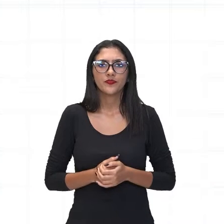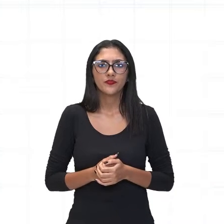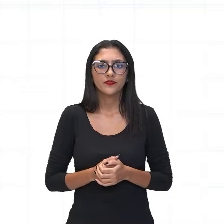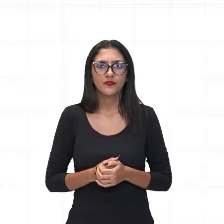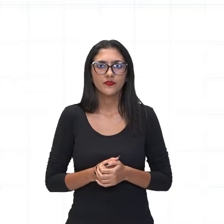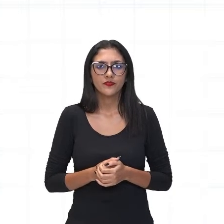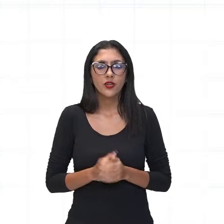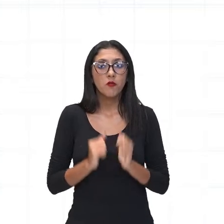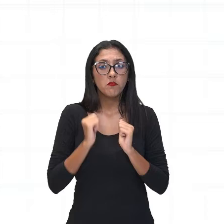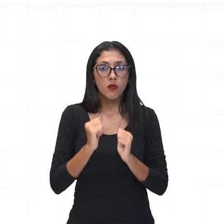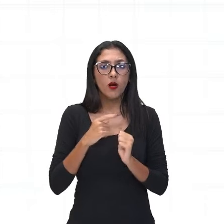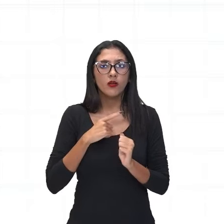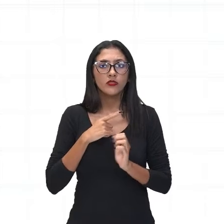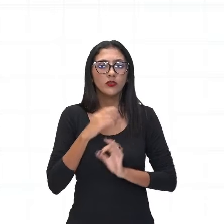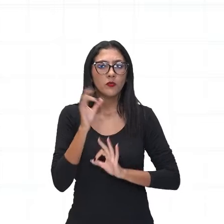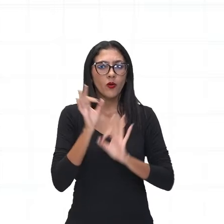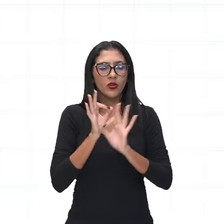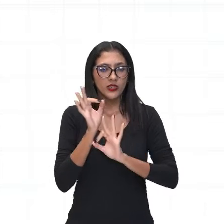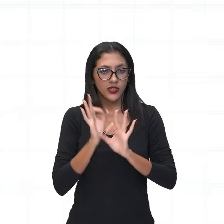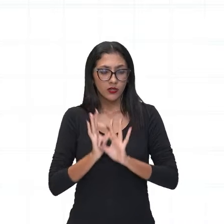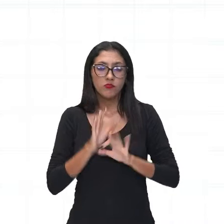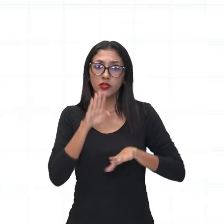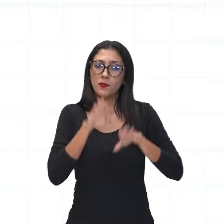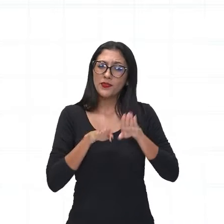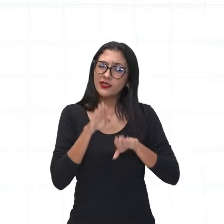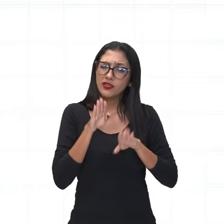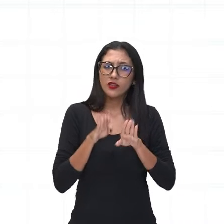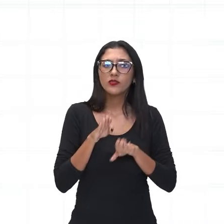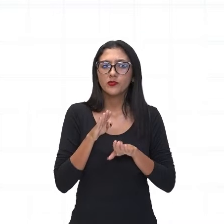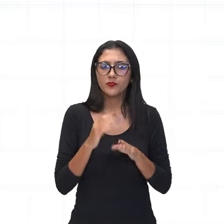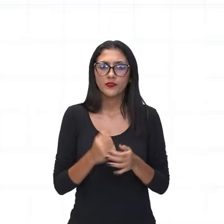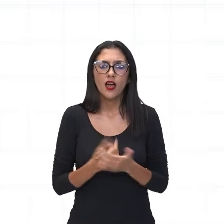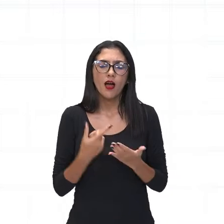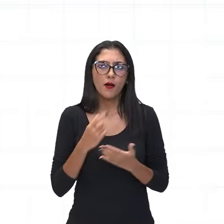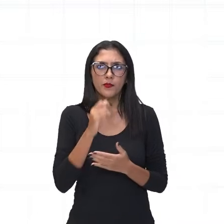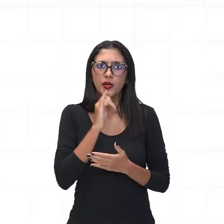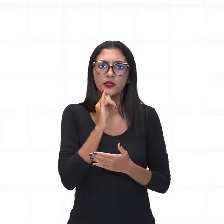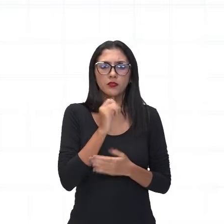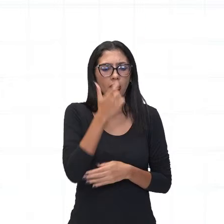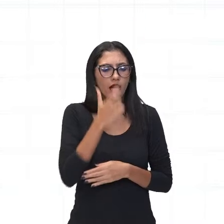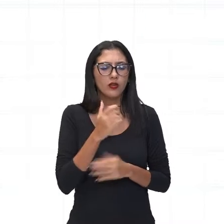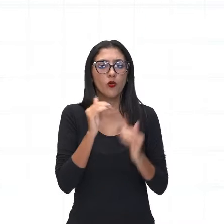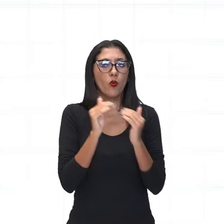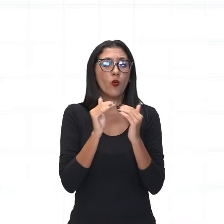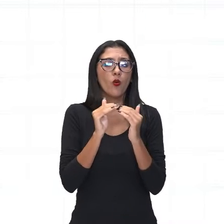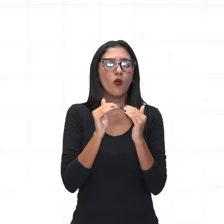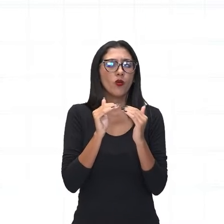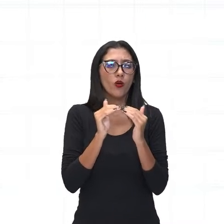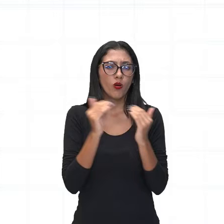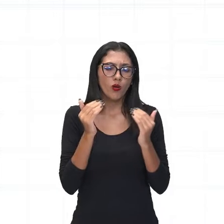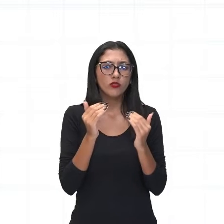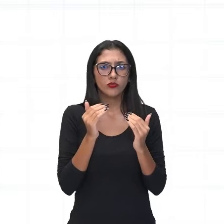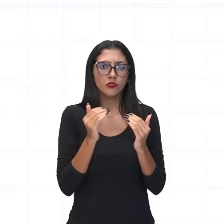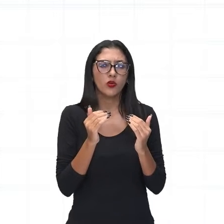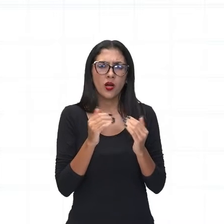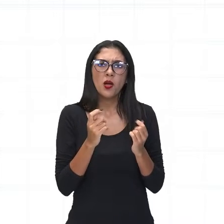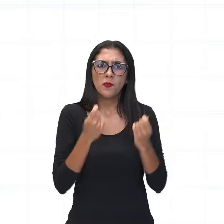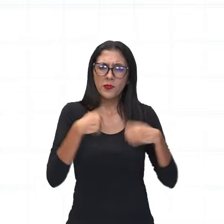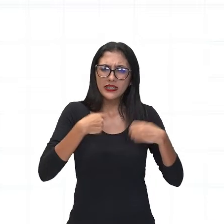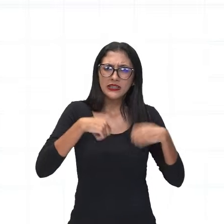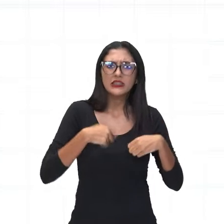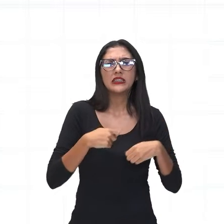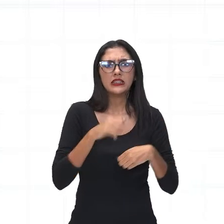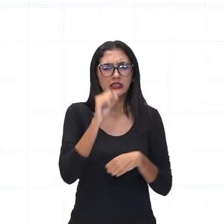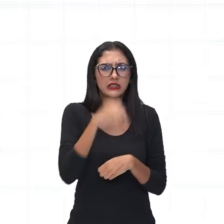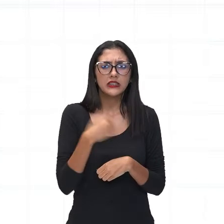vista, certo? Em relação a esse tema. Eu posso concordar, sim, eu concordo que seja reduzida a maioridade